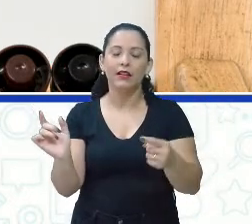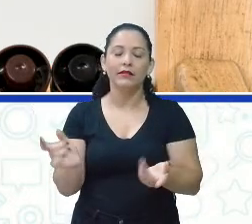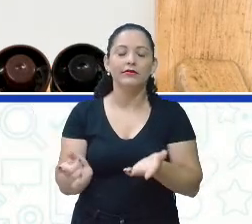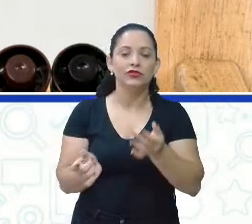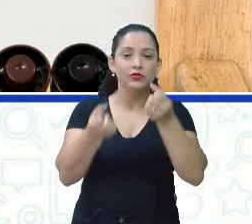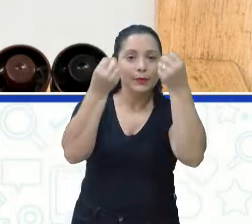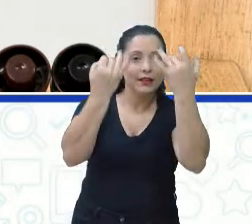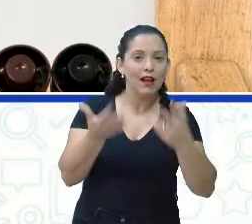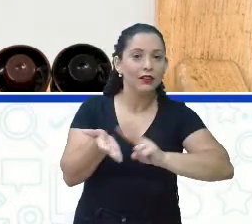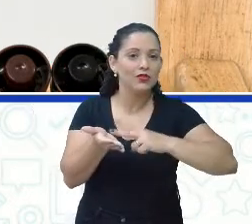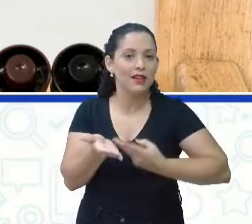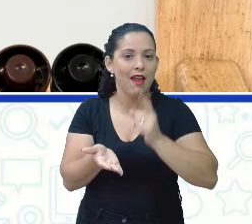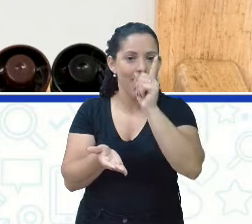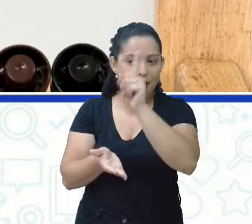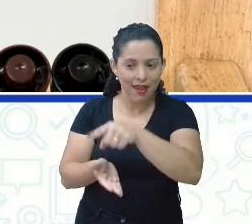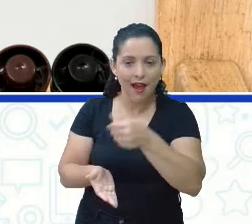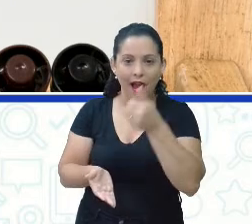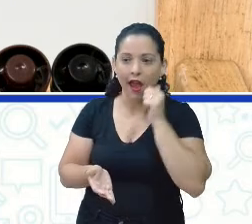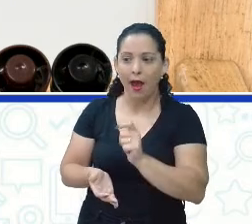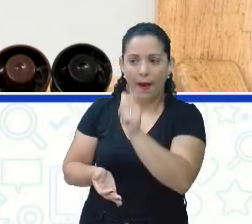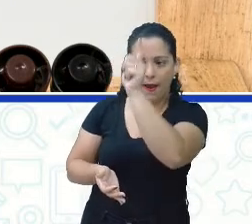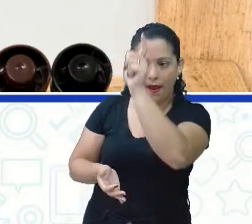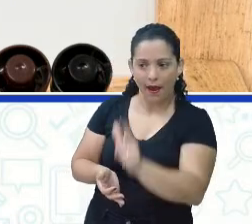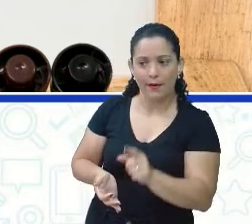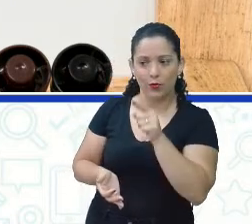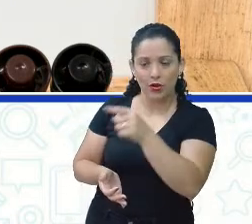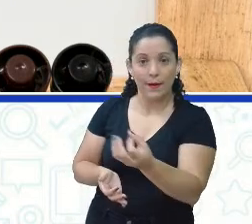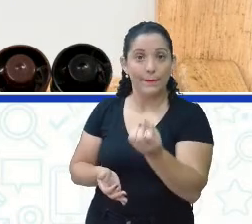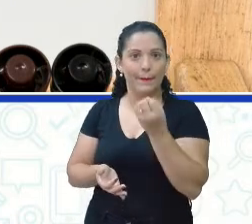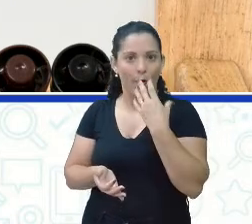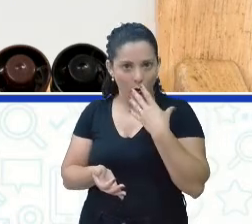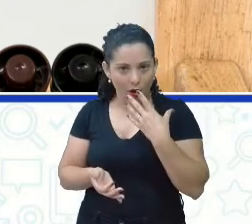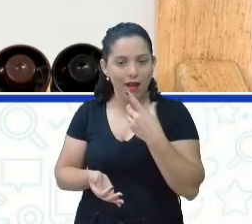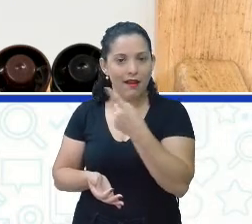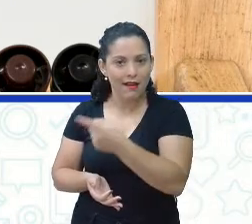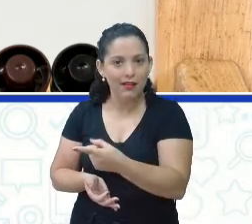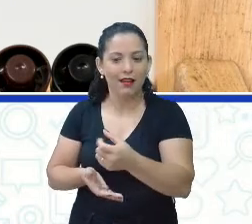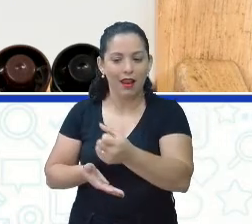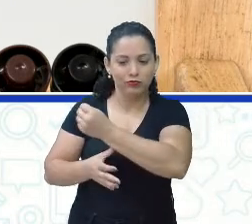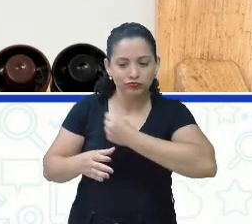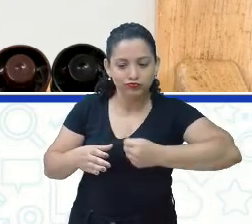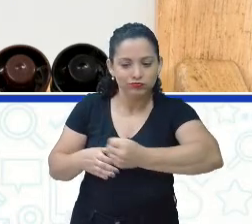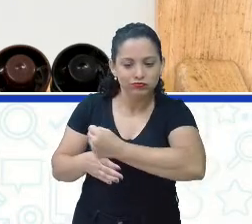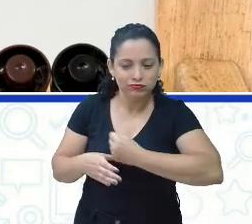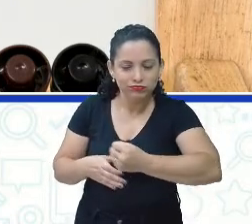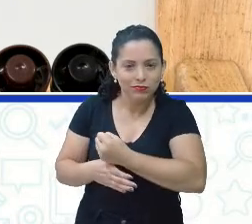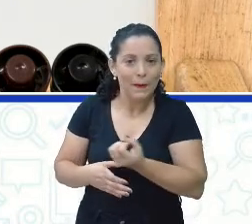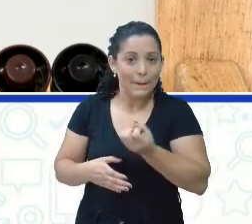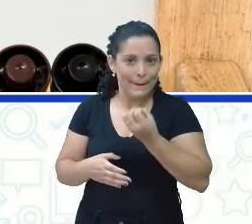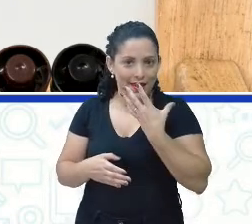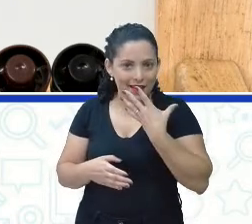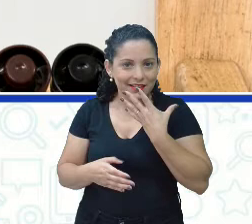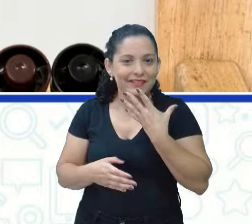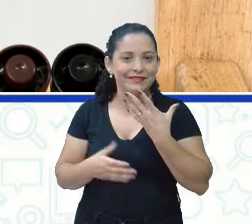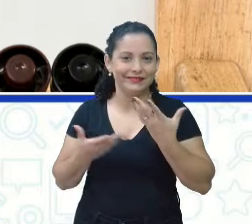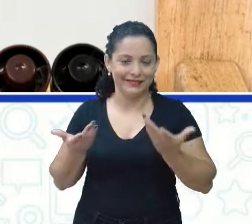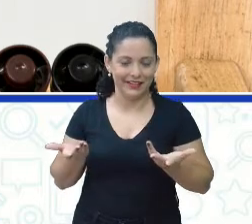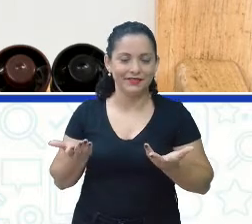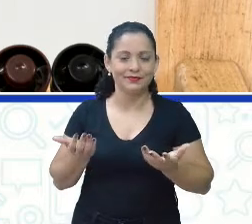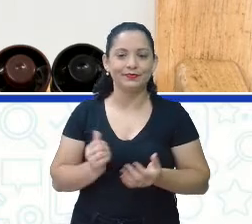cozinheira. E agora ela não é uma boa cozinheira. Ao pé da letra a tradução fica, né? She is not,